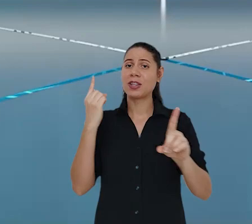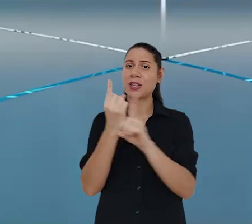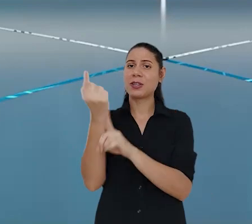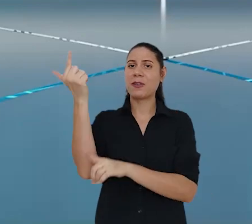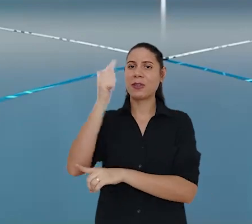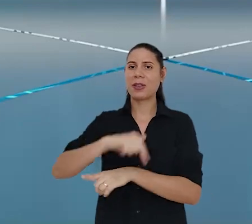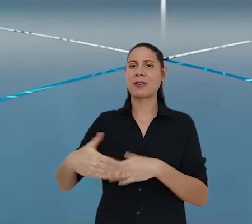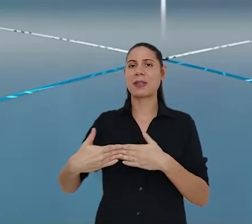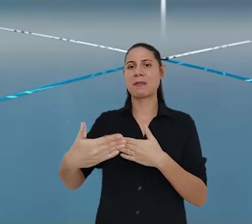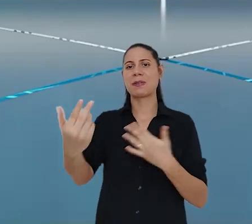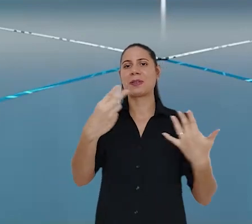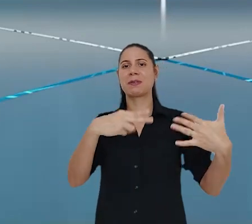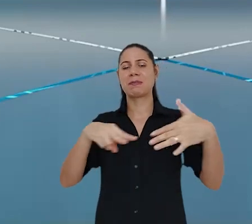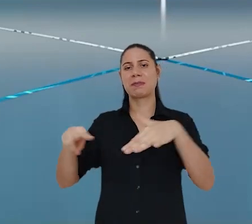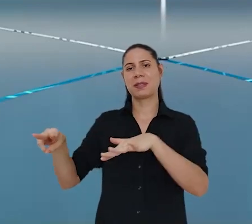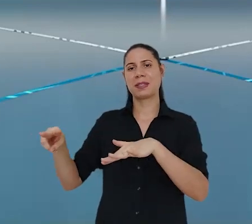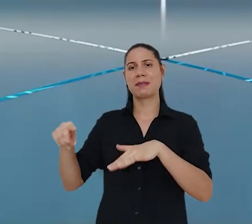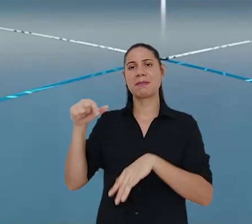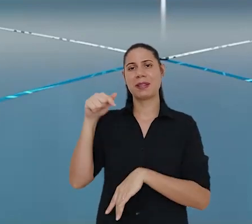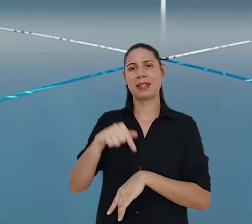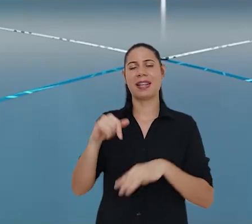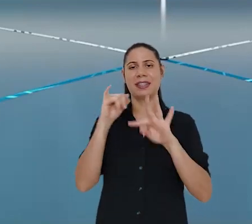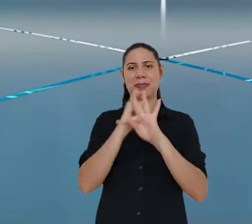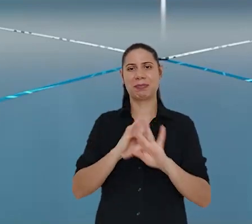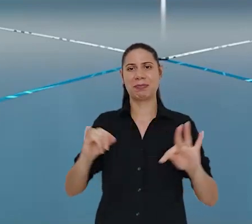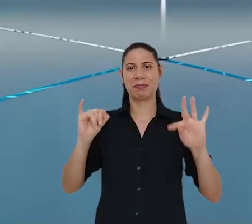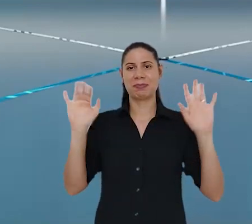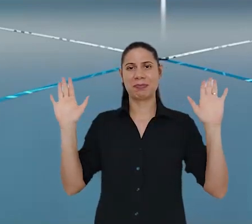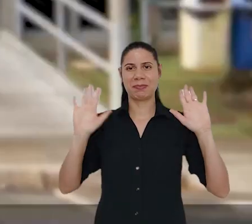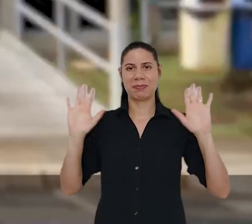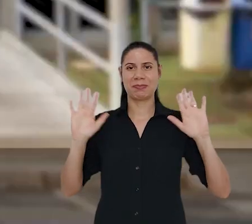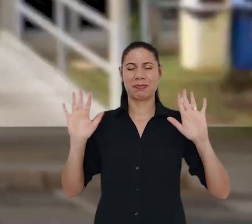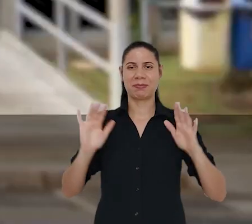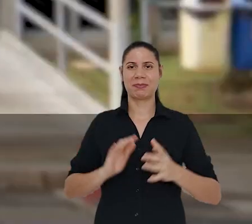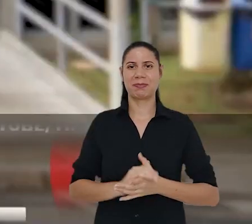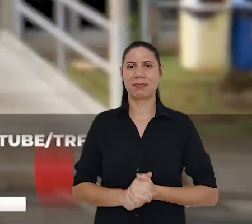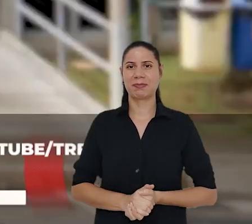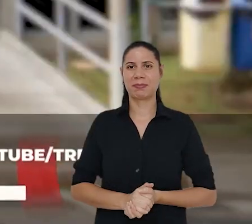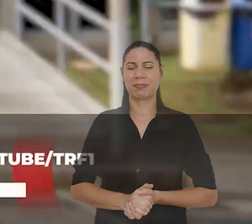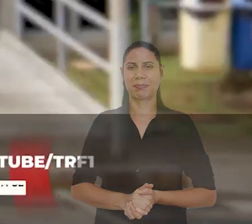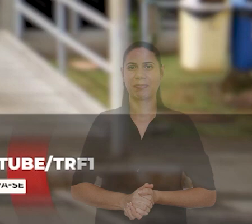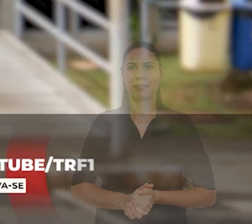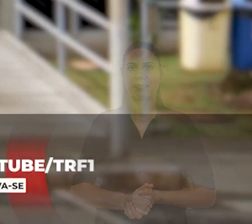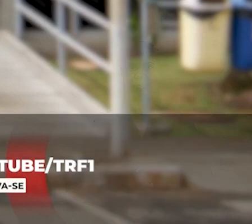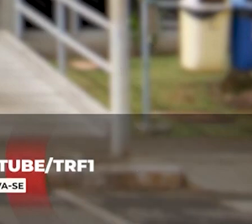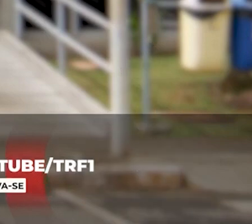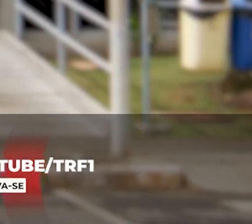novo na próxima semana aqui na TV Justiça. Tchau!